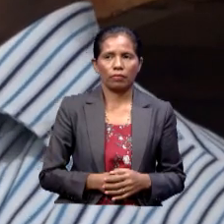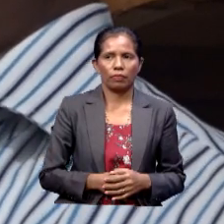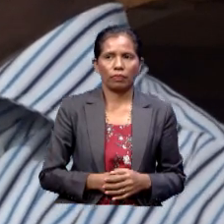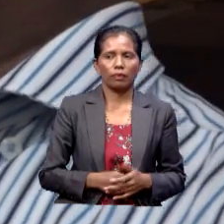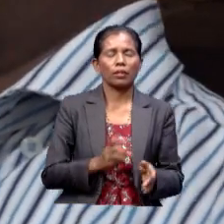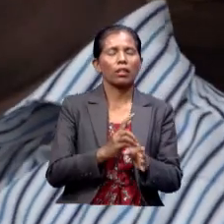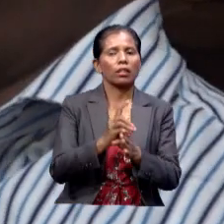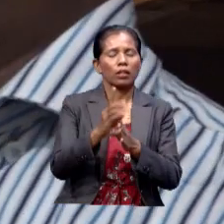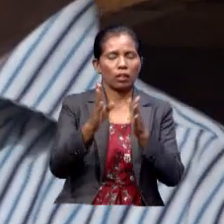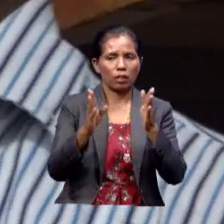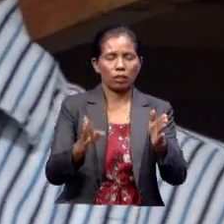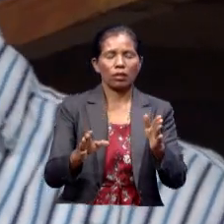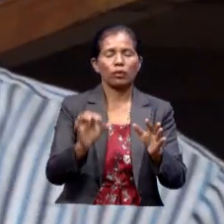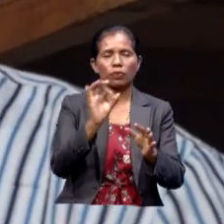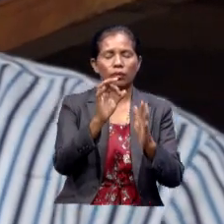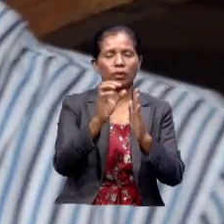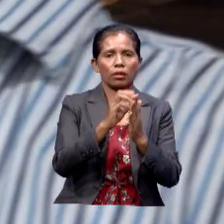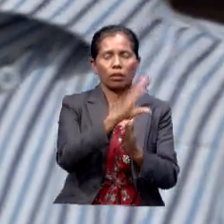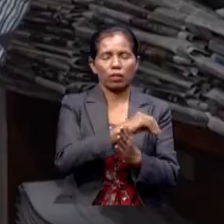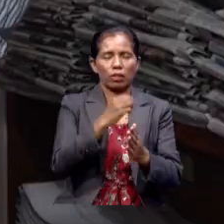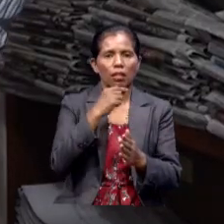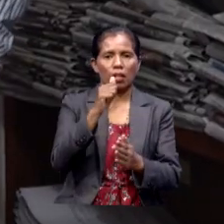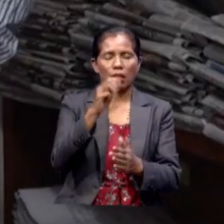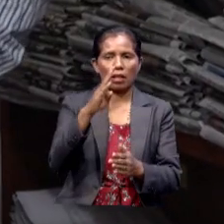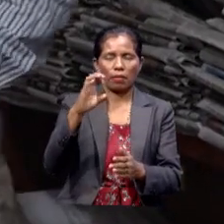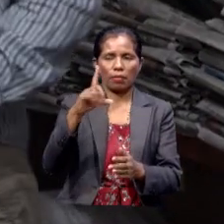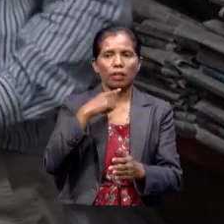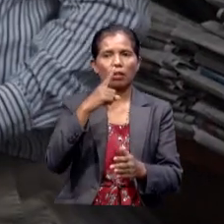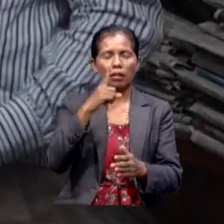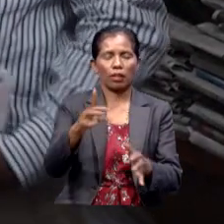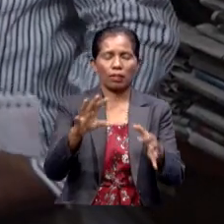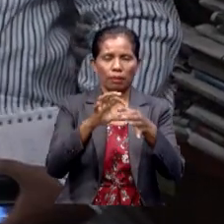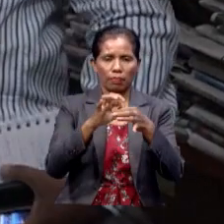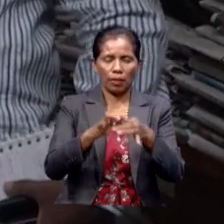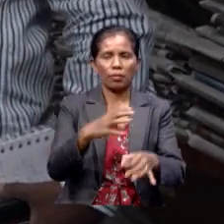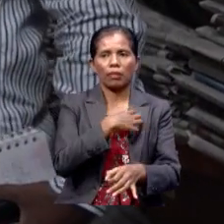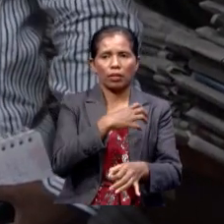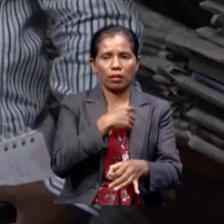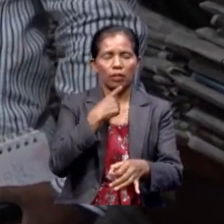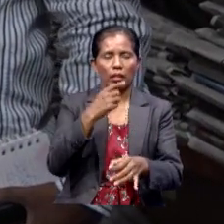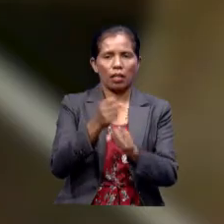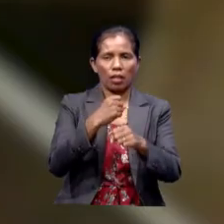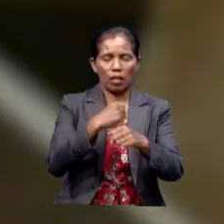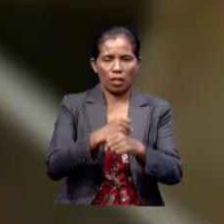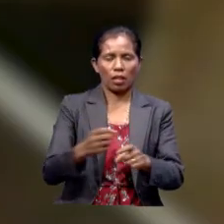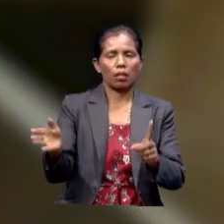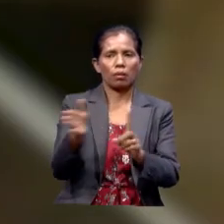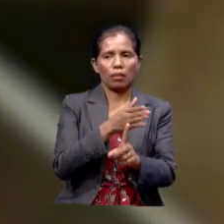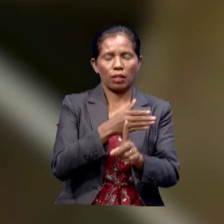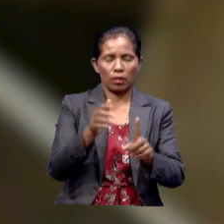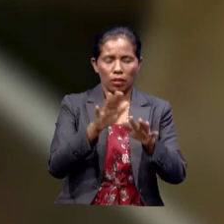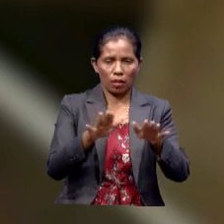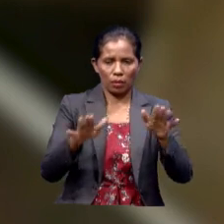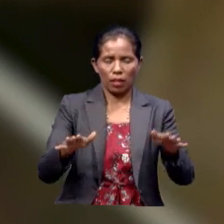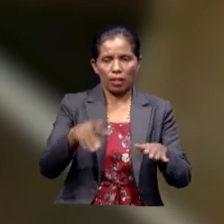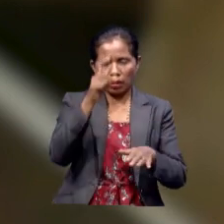Diretor Executivo Fundação Mahen, Abel Amaral Hateten, caso membro penitenciário nebe desconfia ralo agressão físico, balabarek minoridade